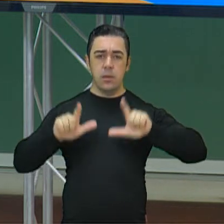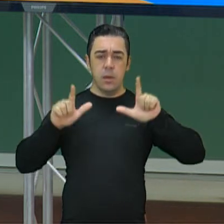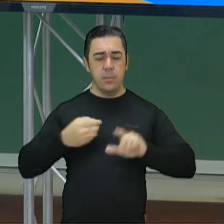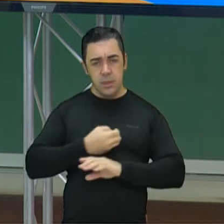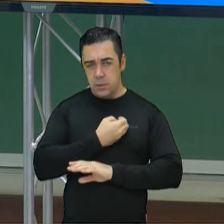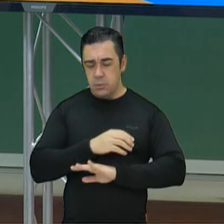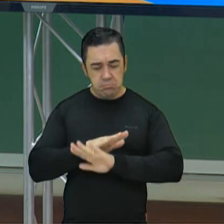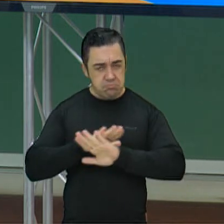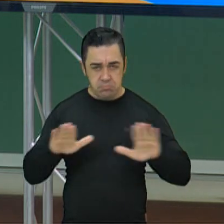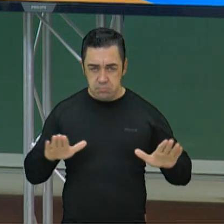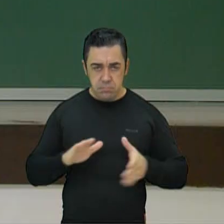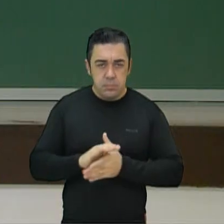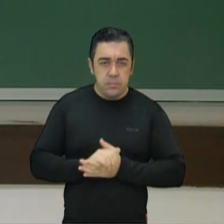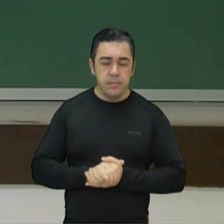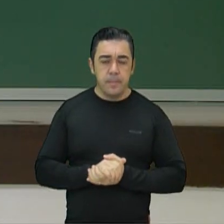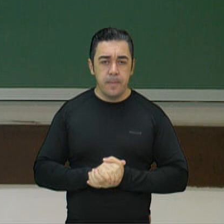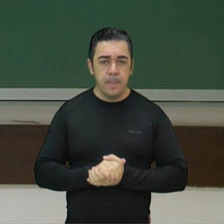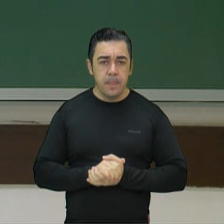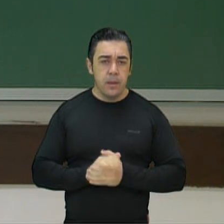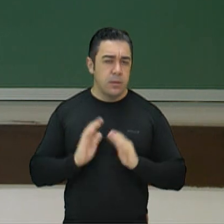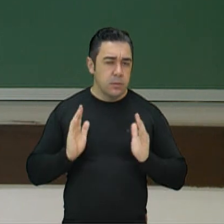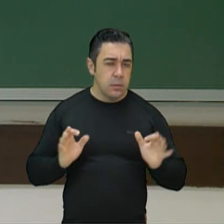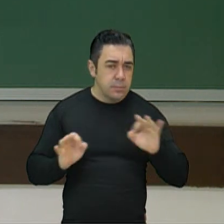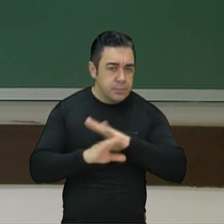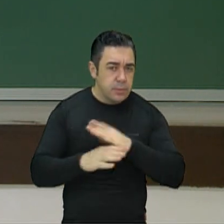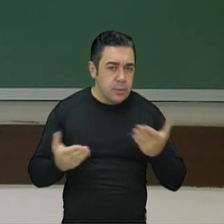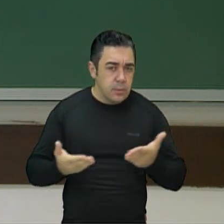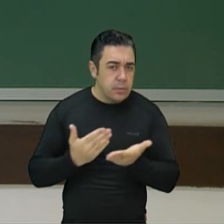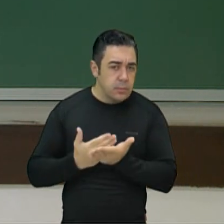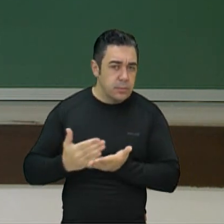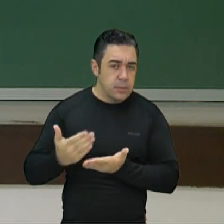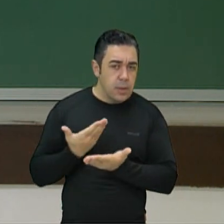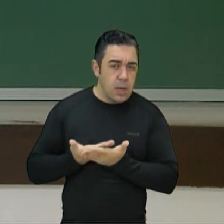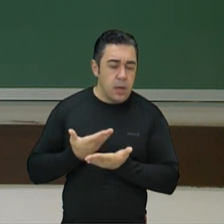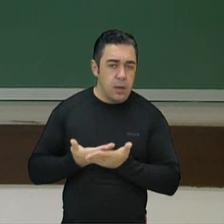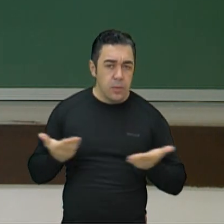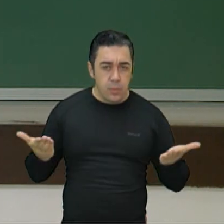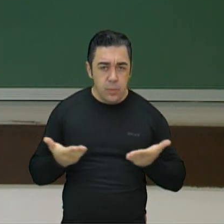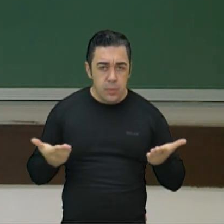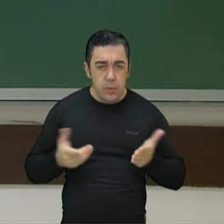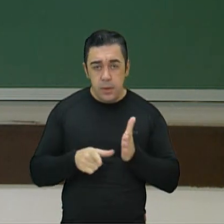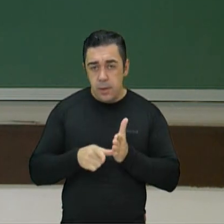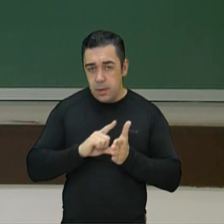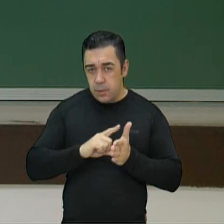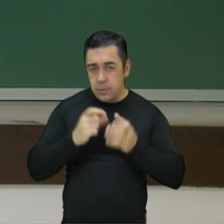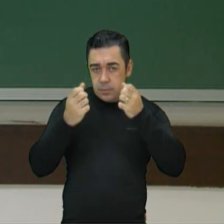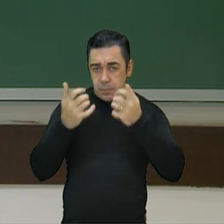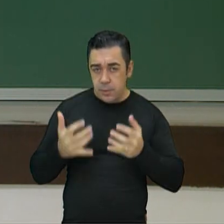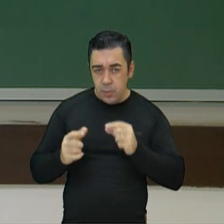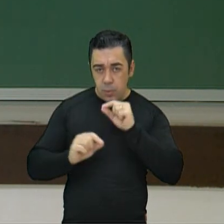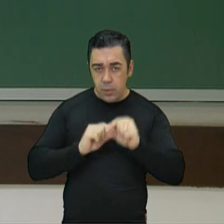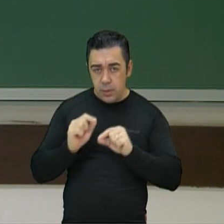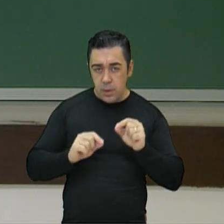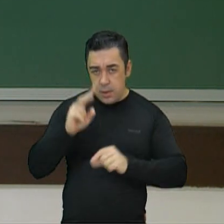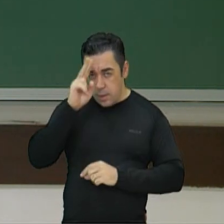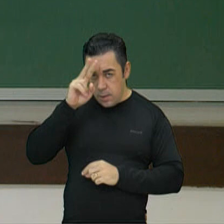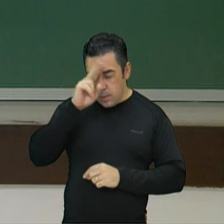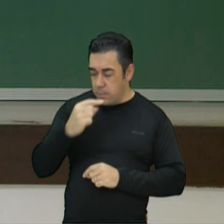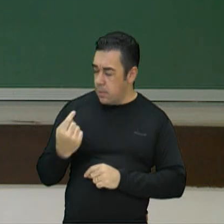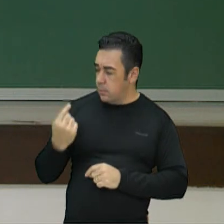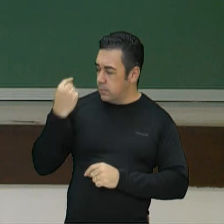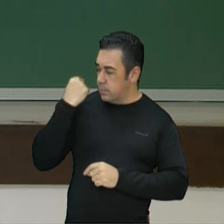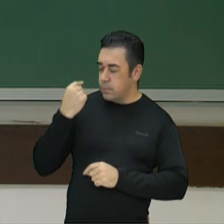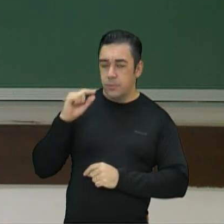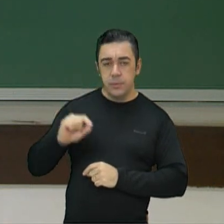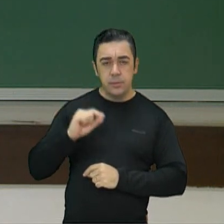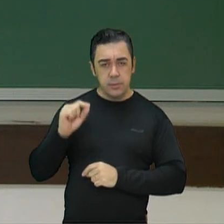clicar, certo? Então, feito isso, nós vamos entrar na aula de hoje. Antes, nós vamos aqui fazer uma